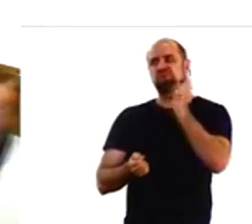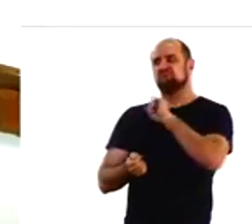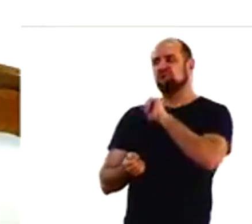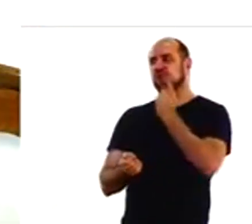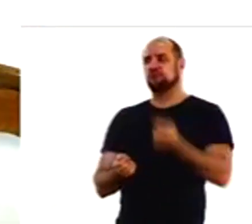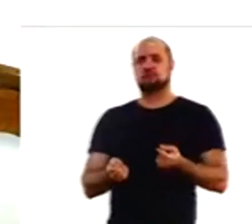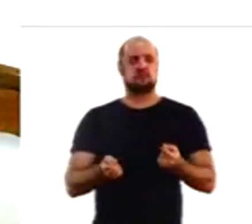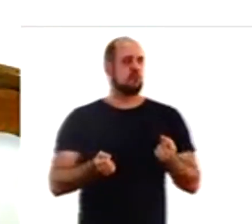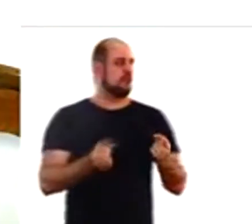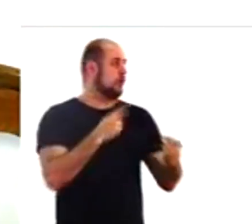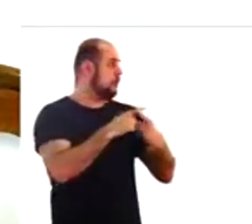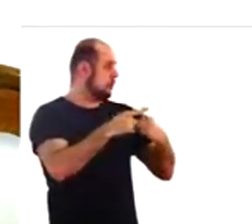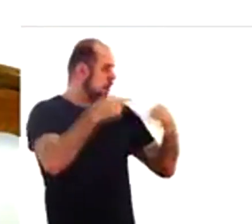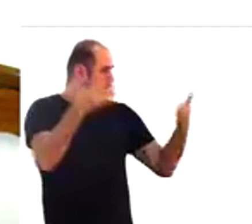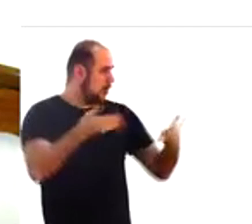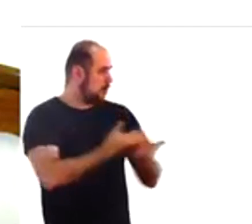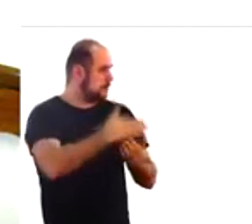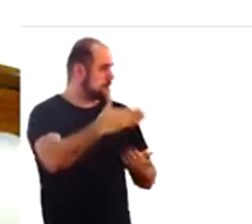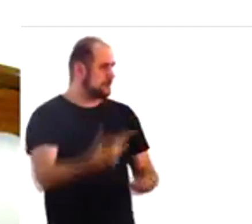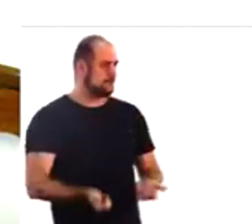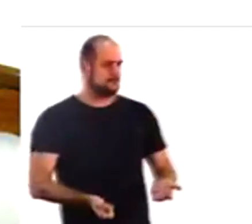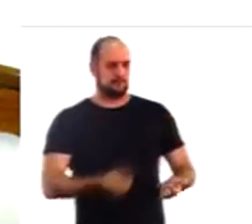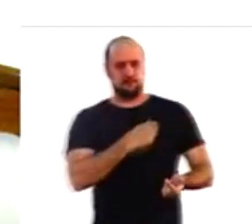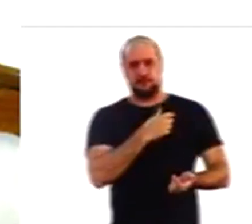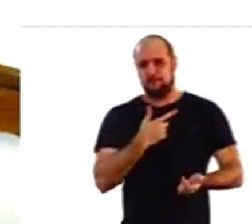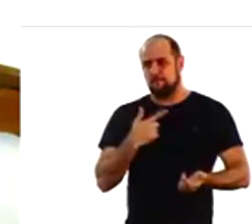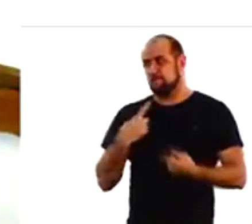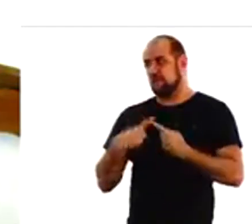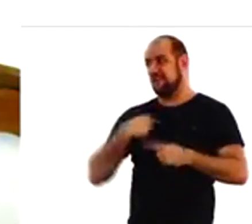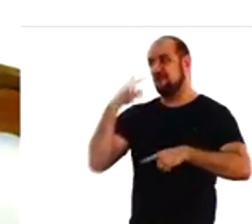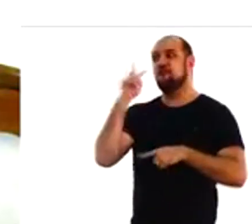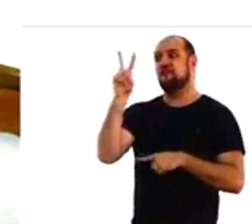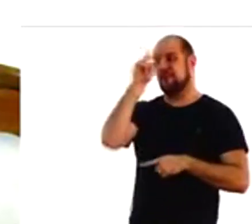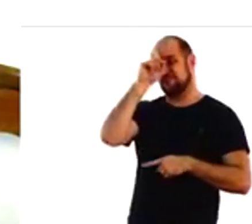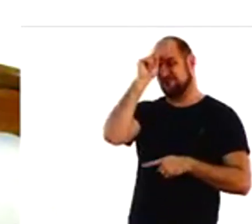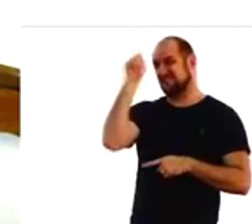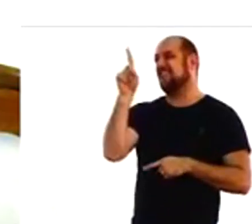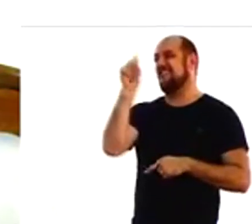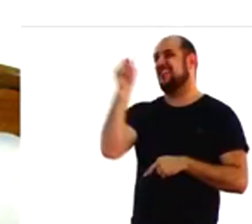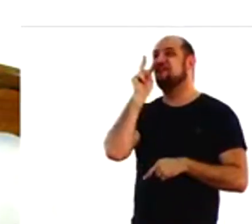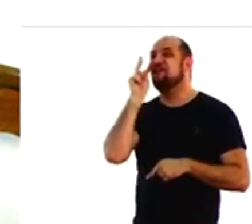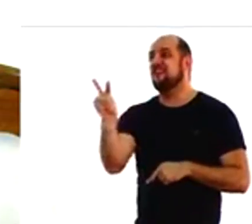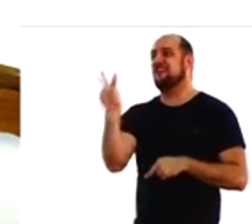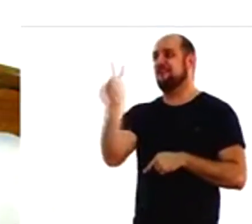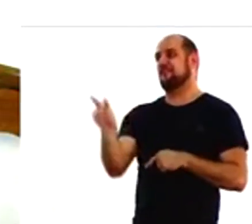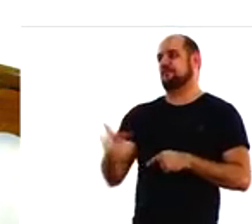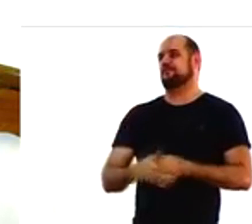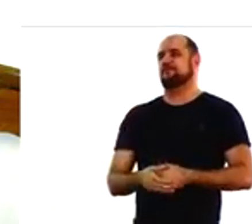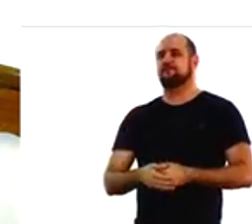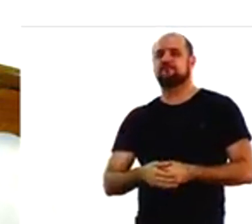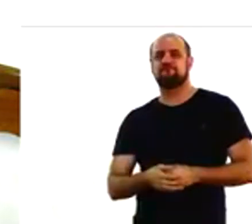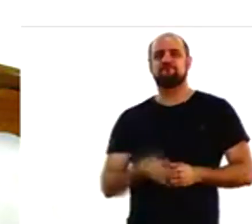está colocando o cinto de segurança agora? Falou, porque eu fui lá no hospital e o meu amigo está todo machucado lá. Percebe a diferença